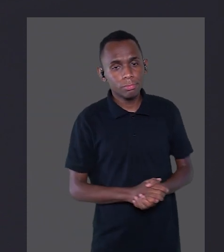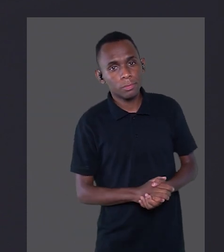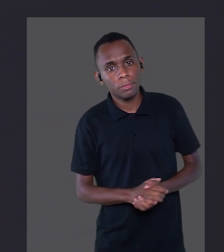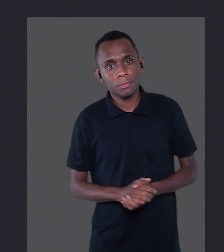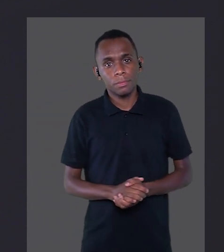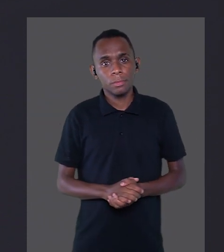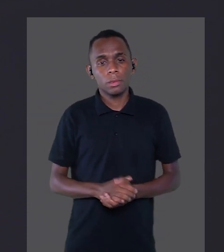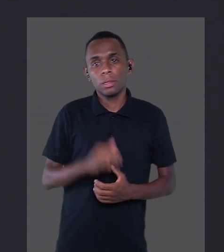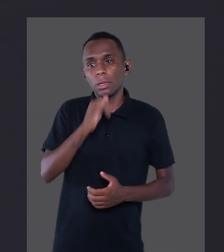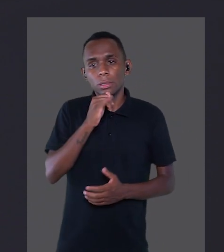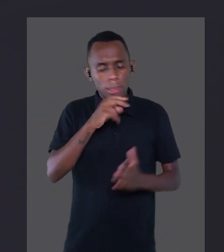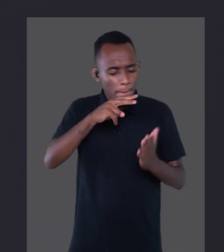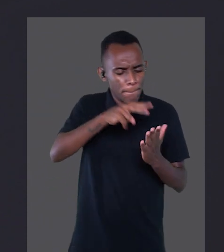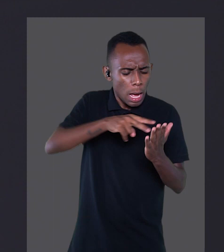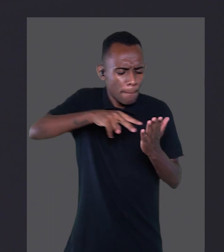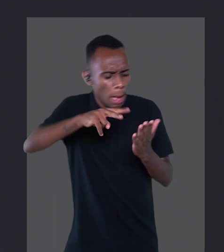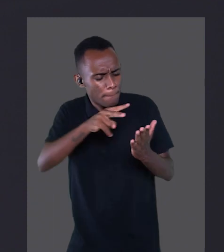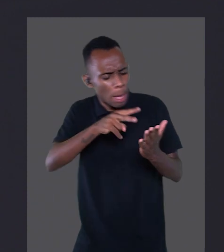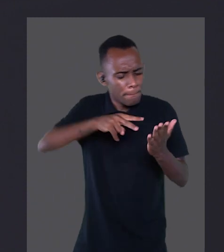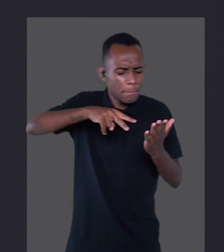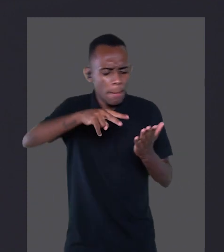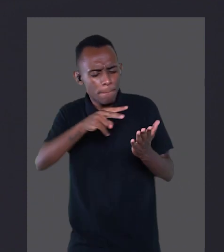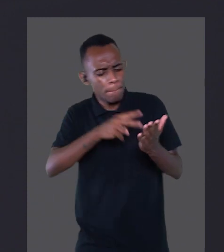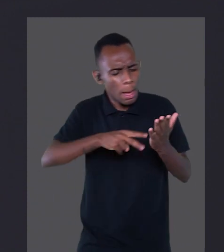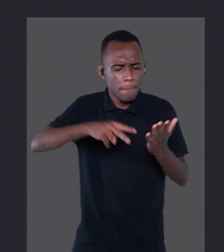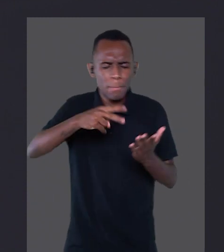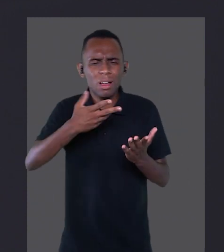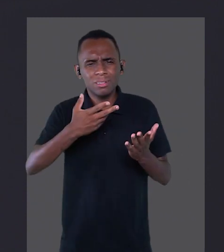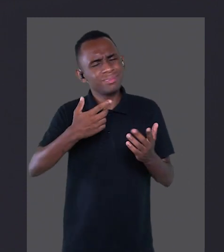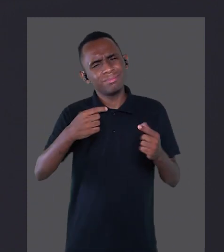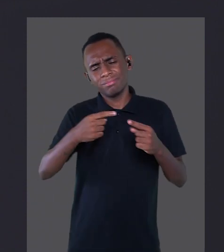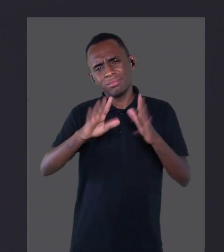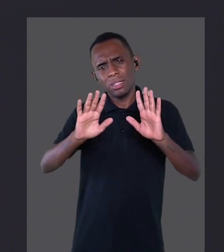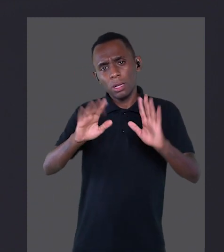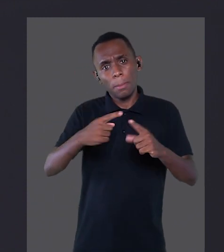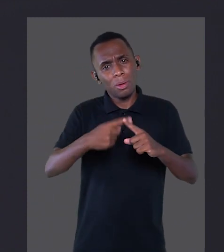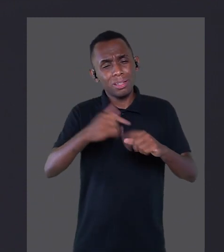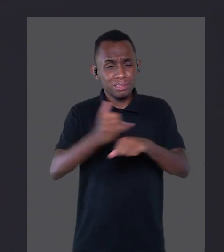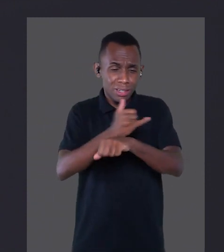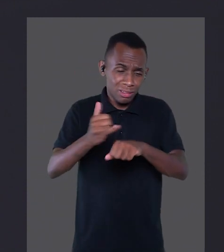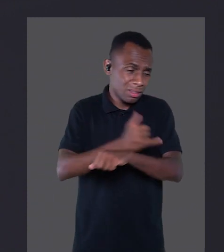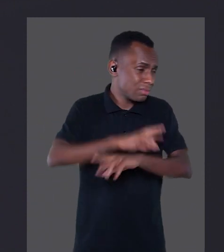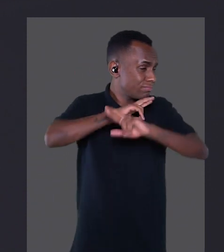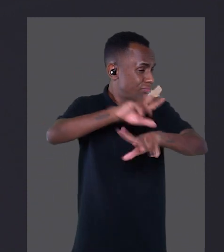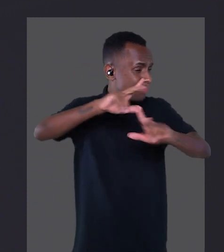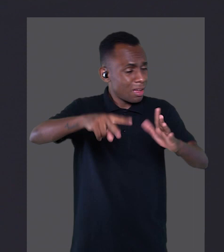a palavra cantada, no sentido mais amplo, seja assim, porque tem 1000 formas de palavra cantada, né?